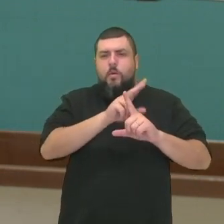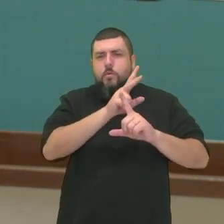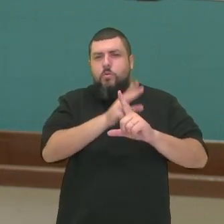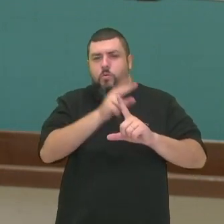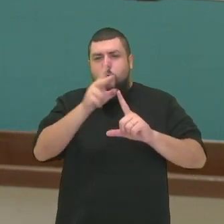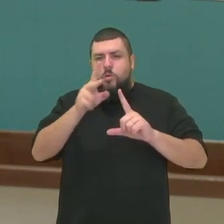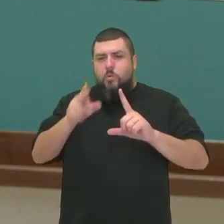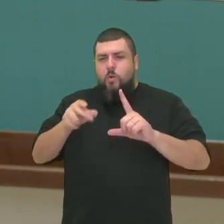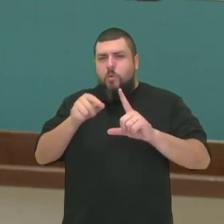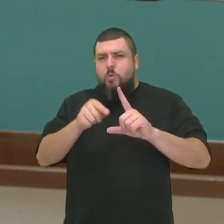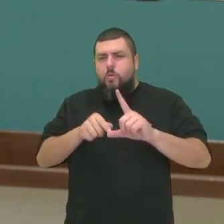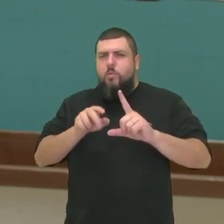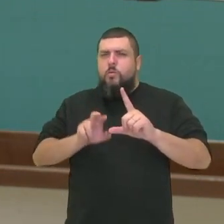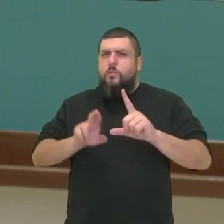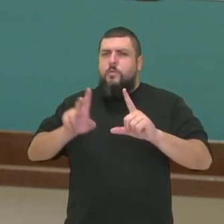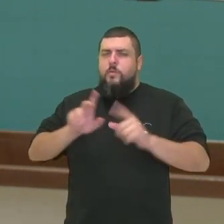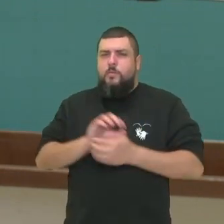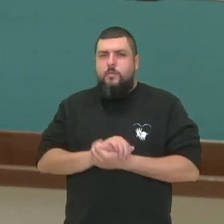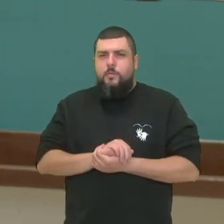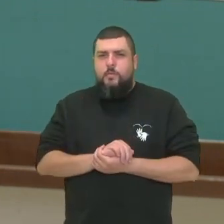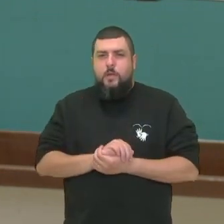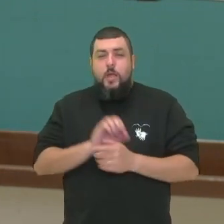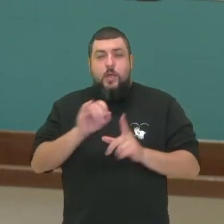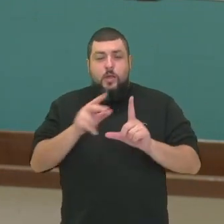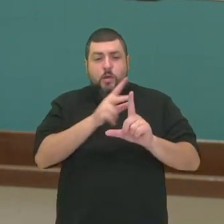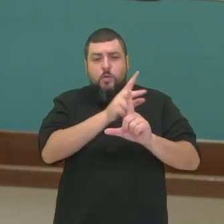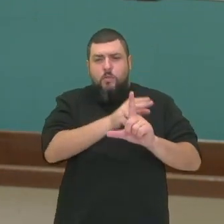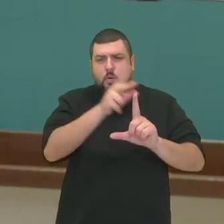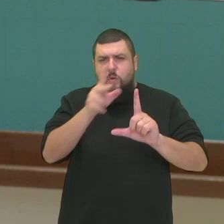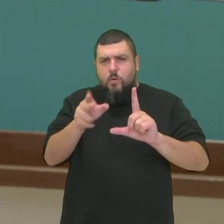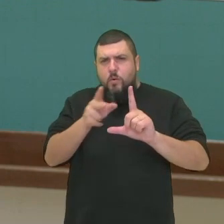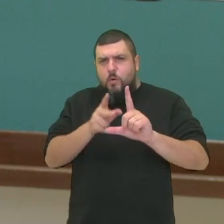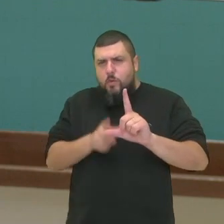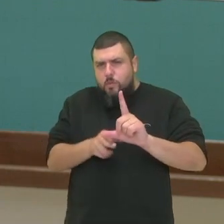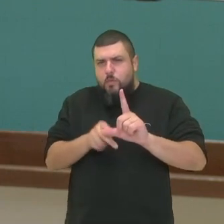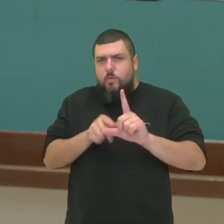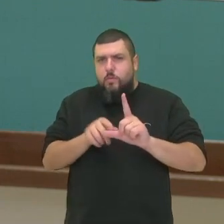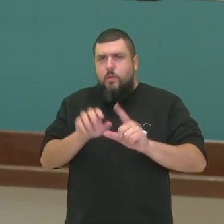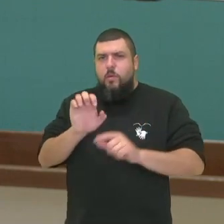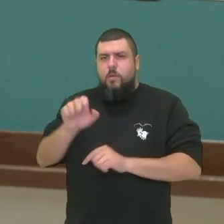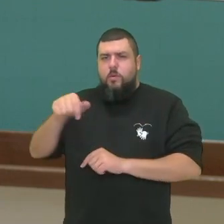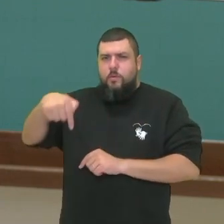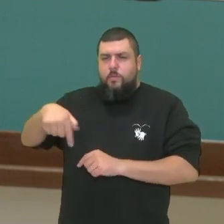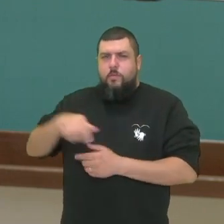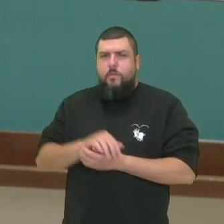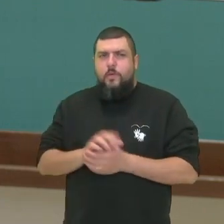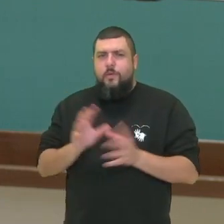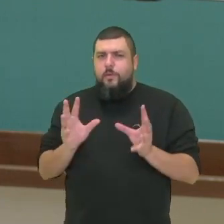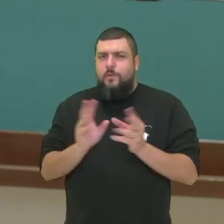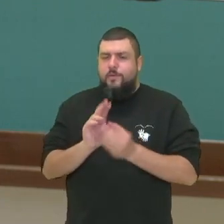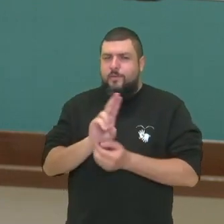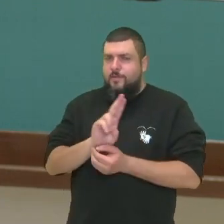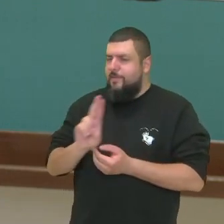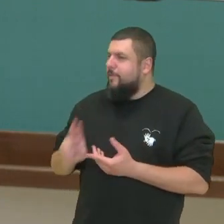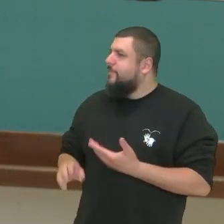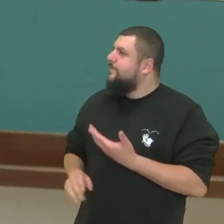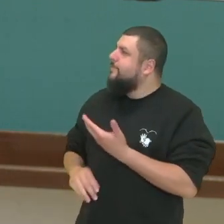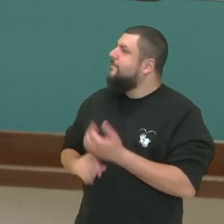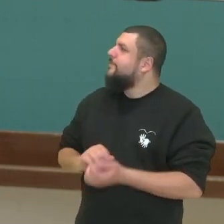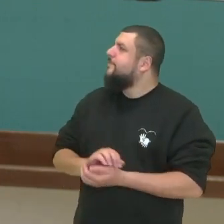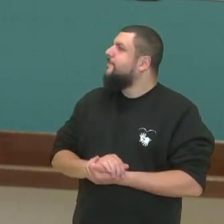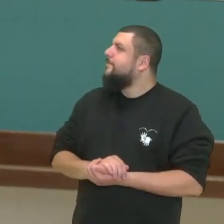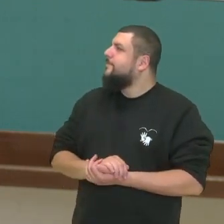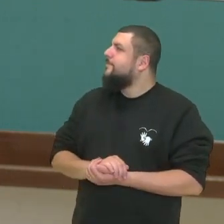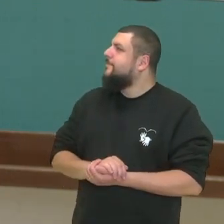fim, quando a gente tem todos os ladinhos iguais, nós temos o triângulo equilátero, tá bom? Então é assim que a gente classifica em relação